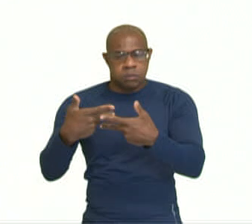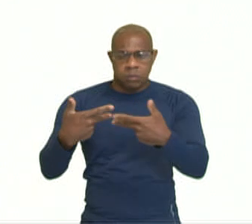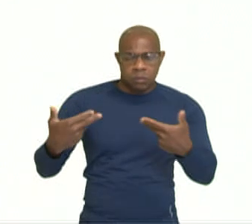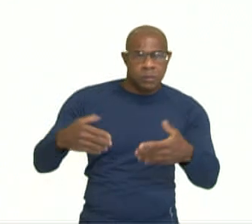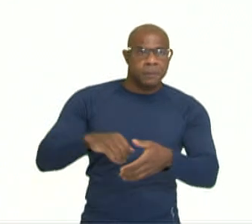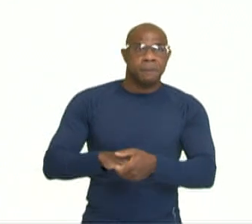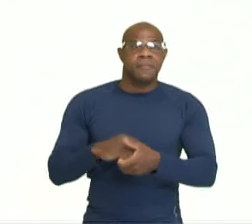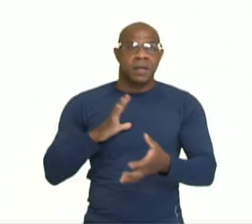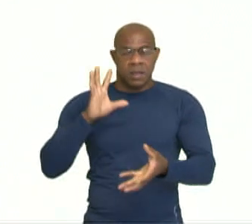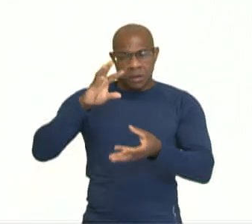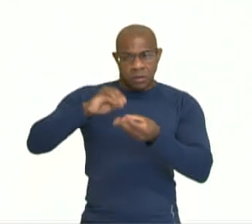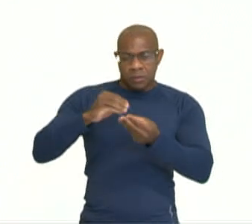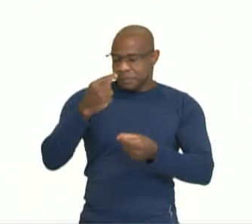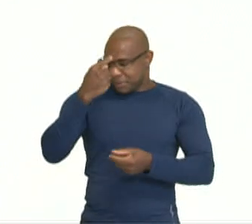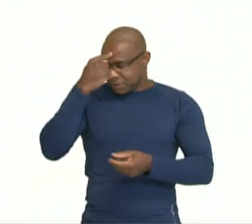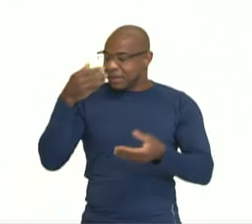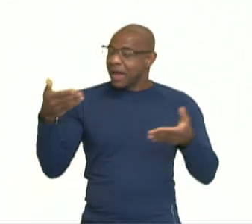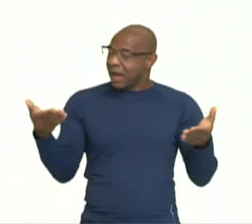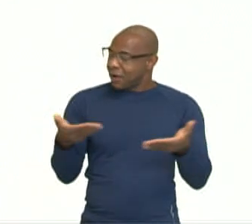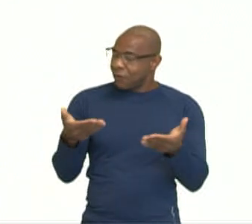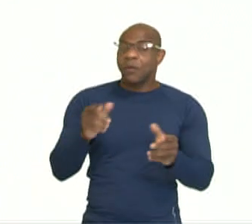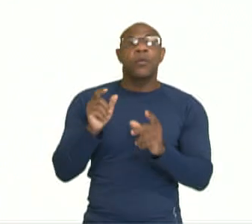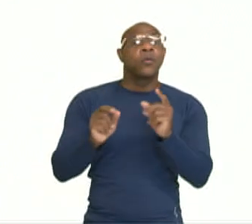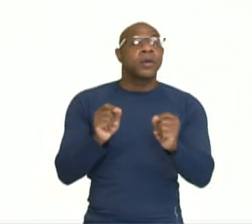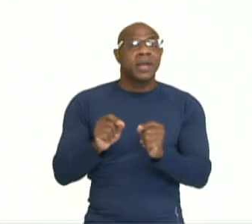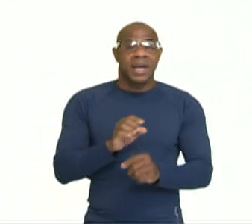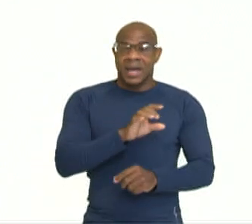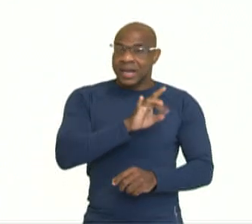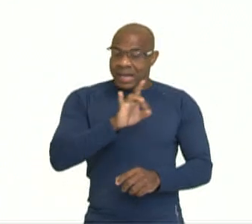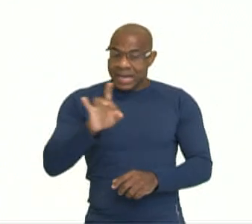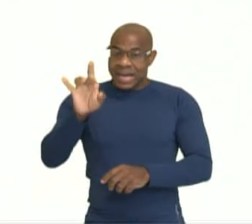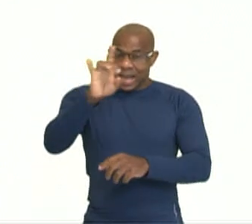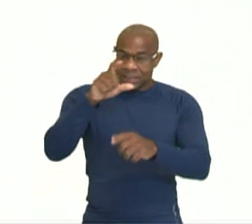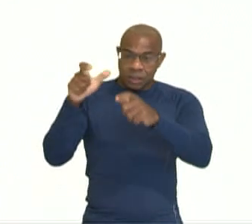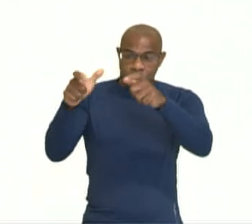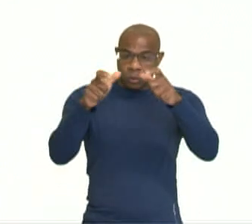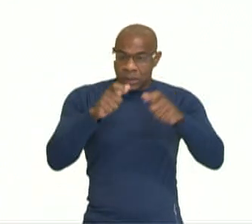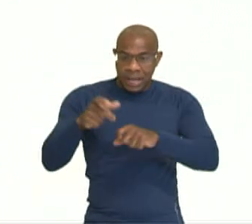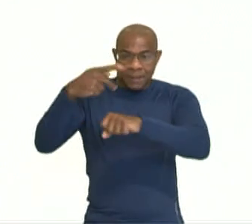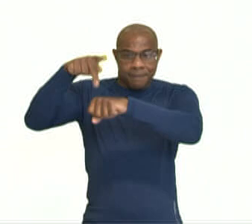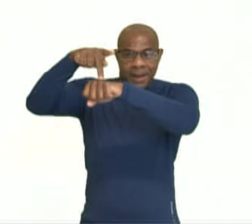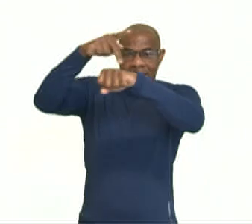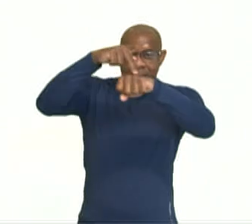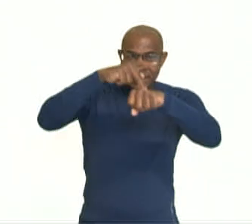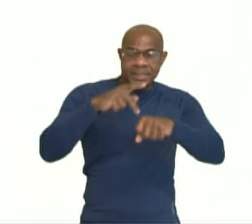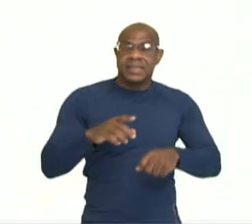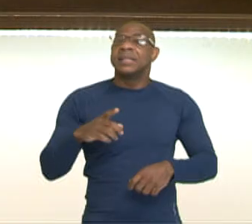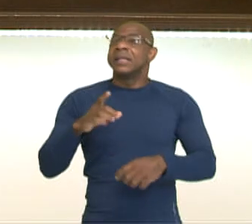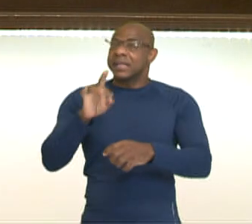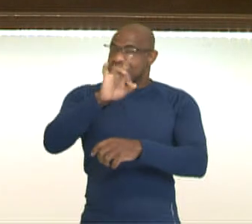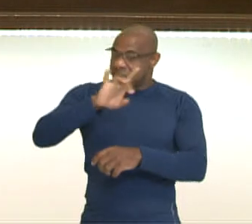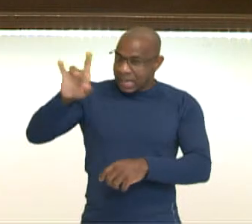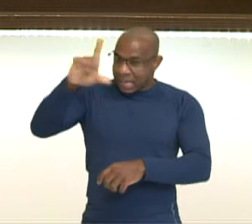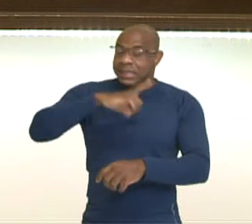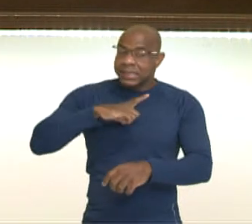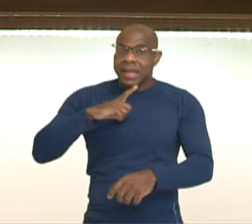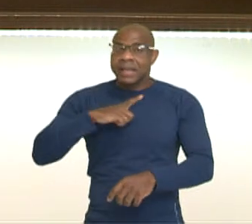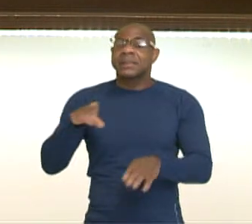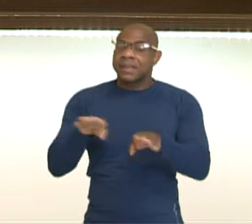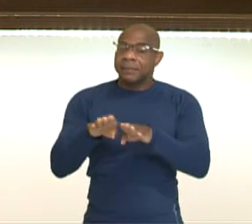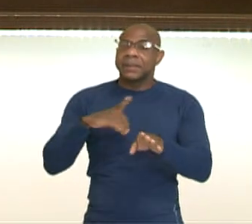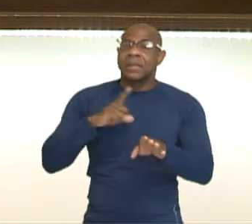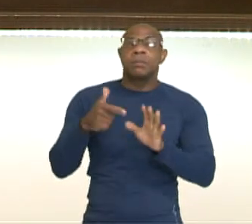já fechamos um raciocínio em que cada lugar, cada território especialmente dimensionado também